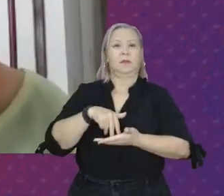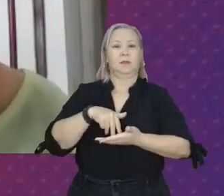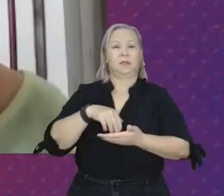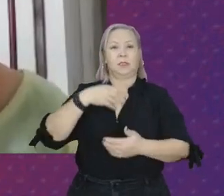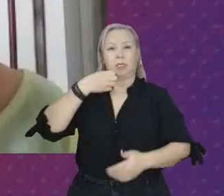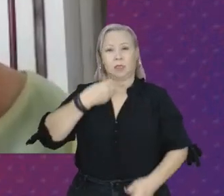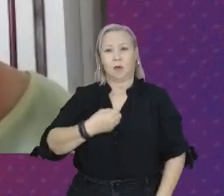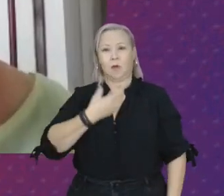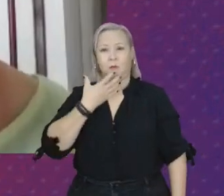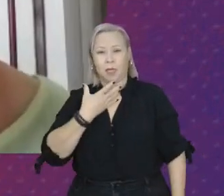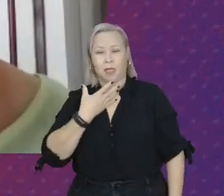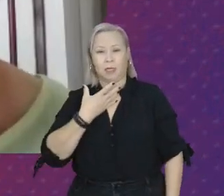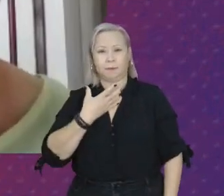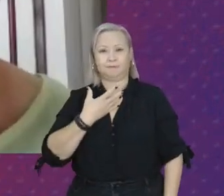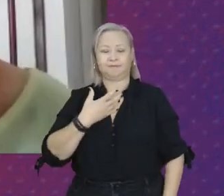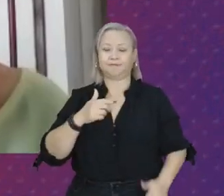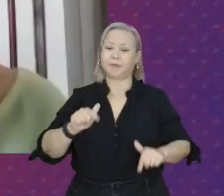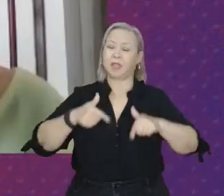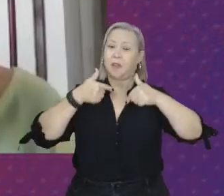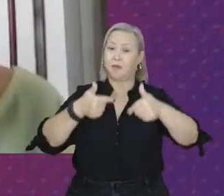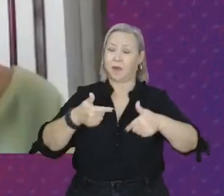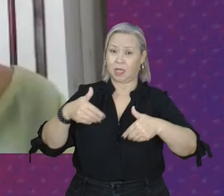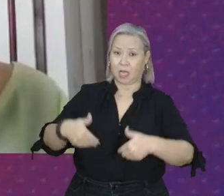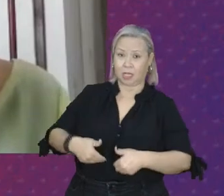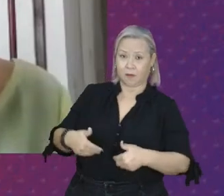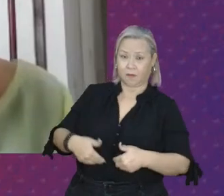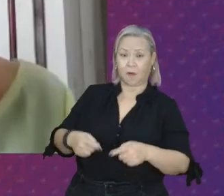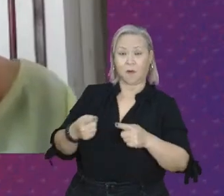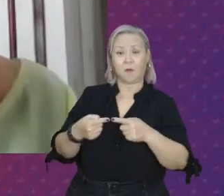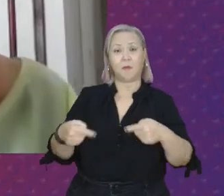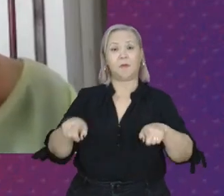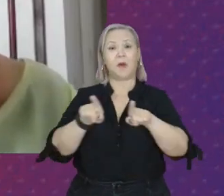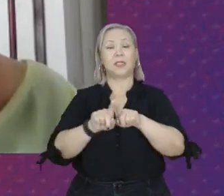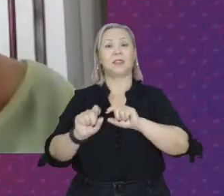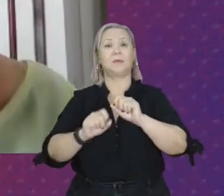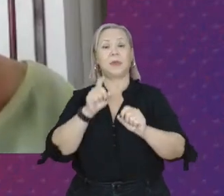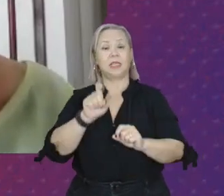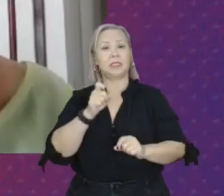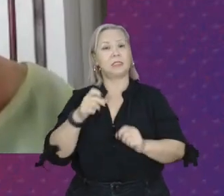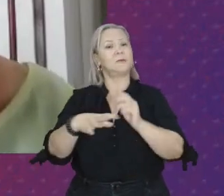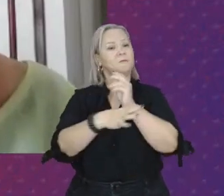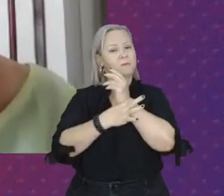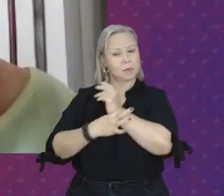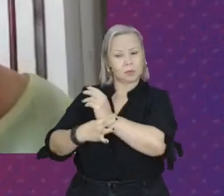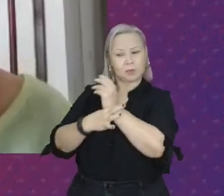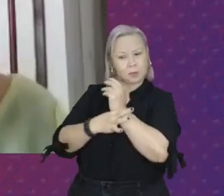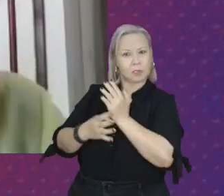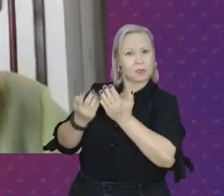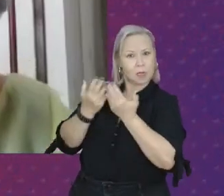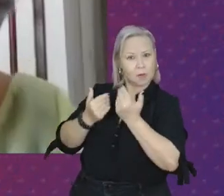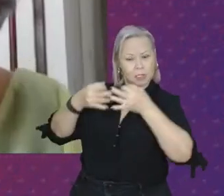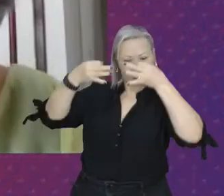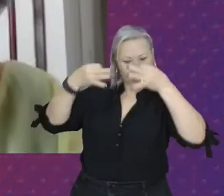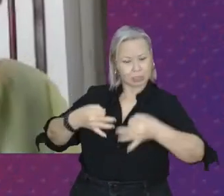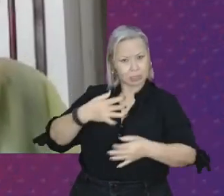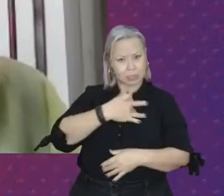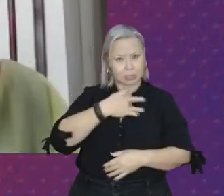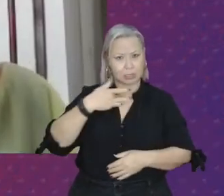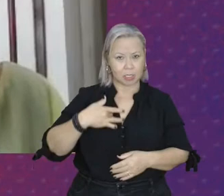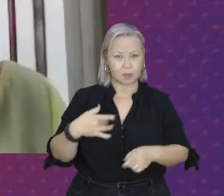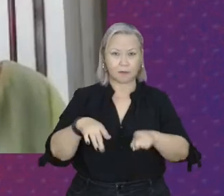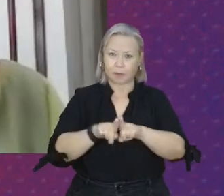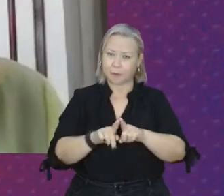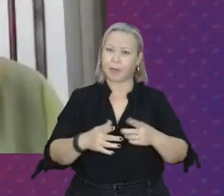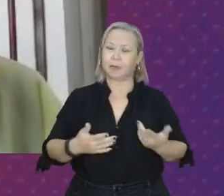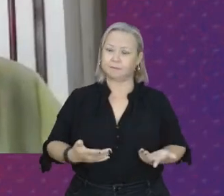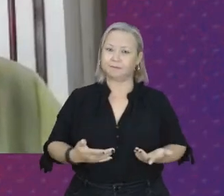e da realidade de enfrentamento da fome, mas, ao mesmo tempo, lhe seja assegurada a alimentação adequada e saudável. E